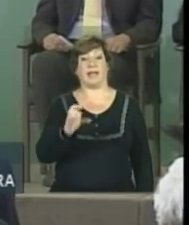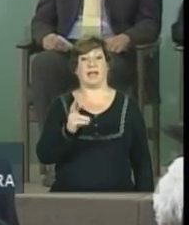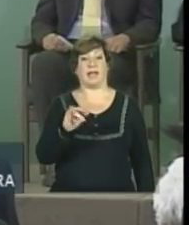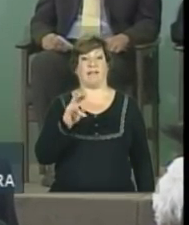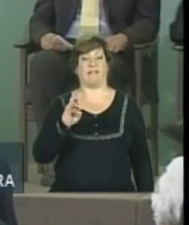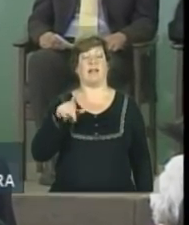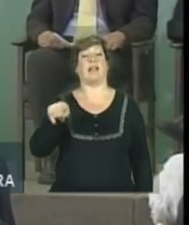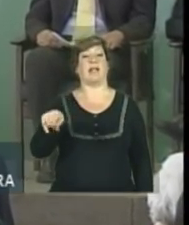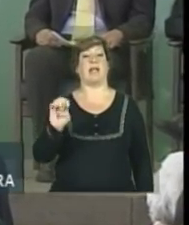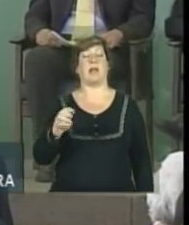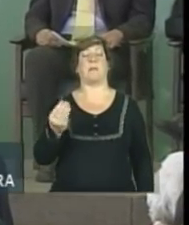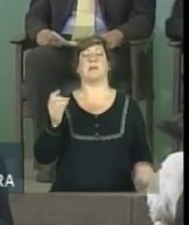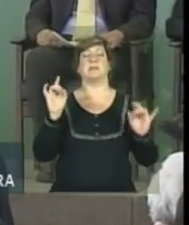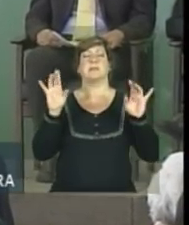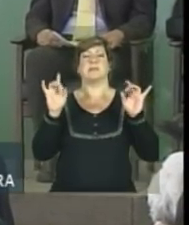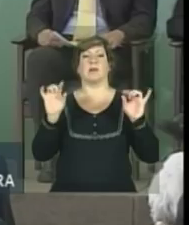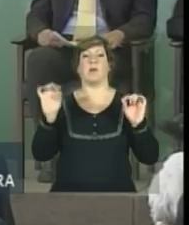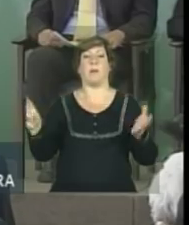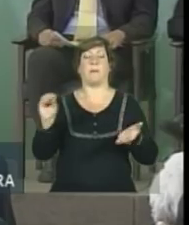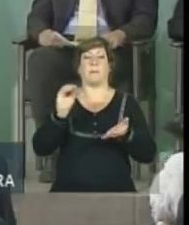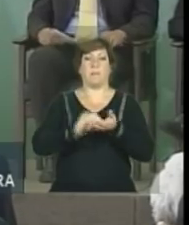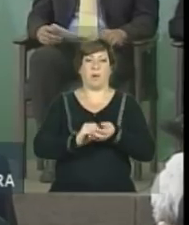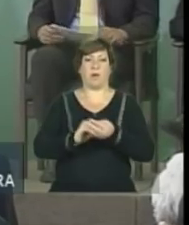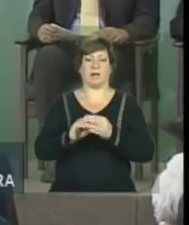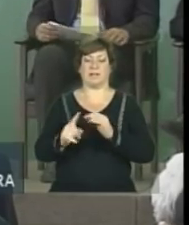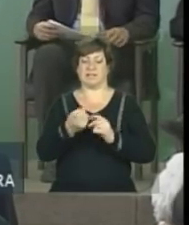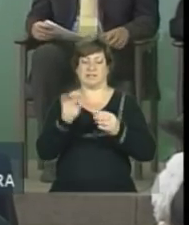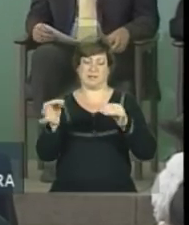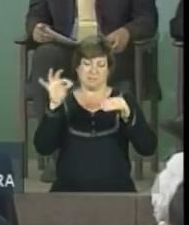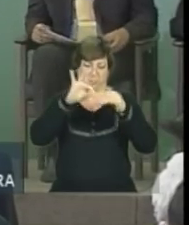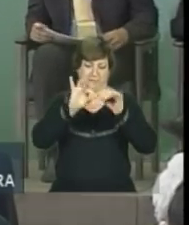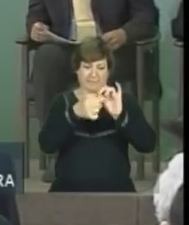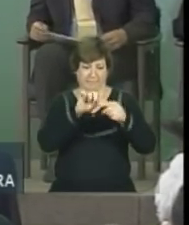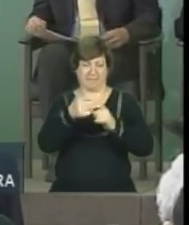um grande especialista em colocar minhoca no anzol.